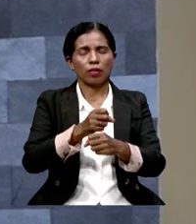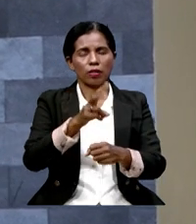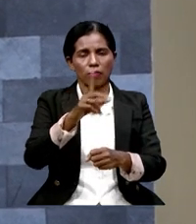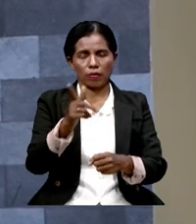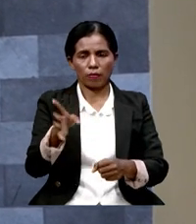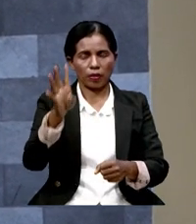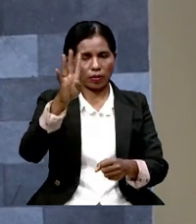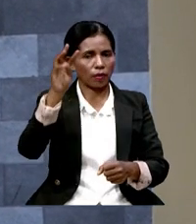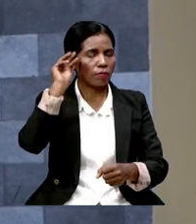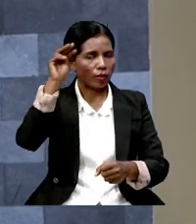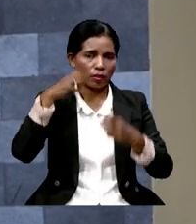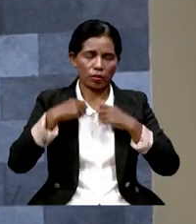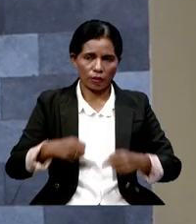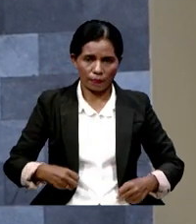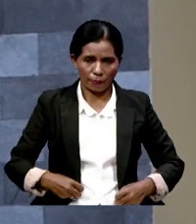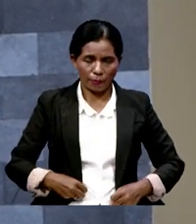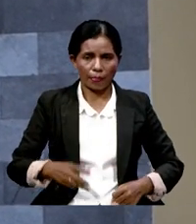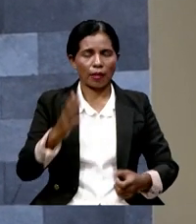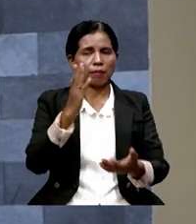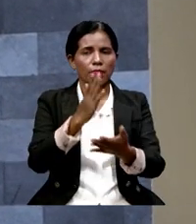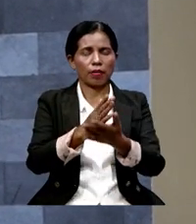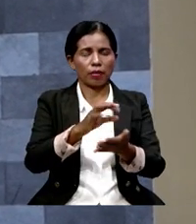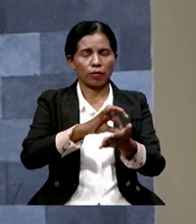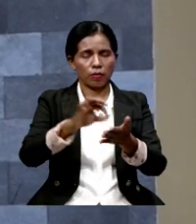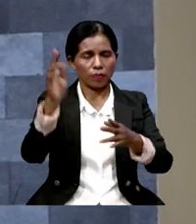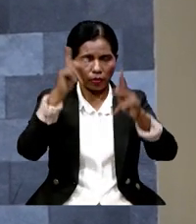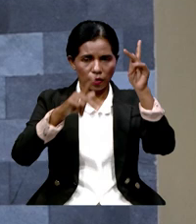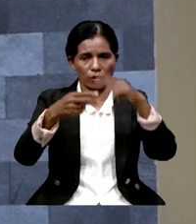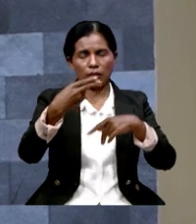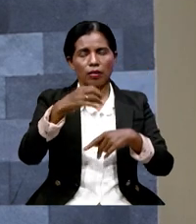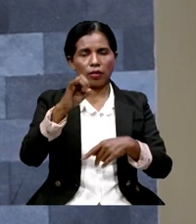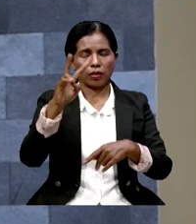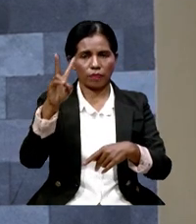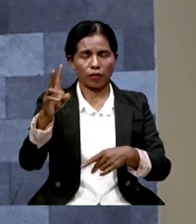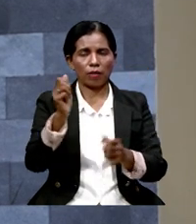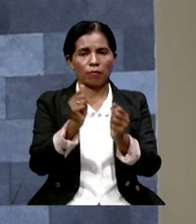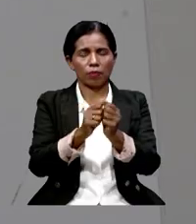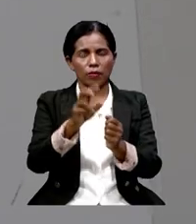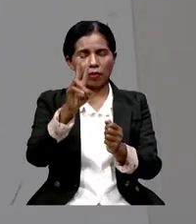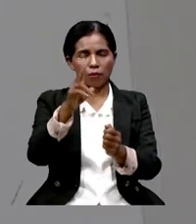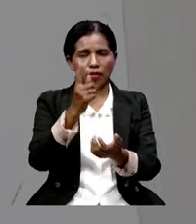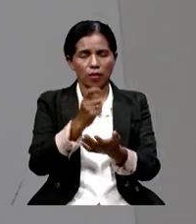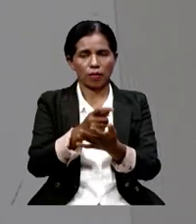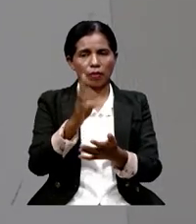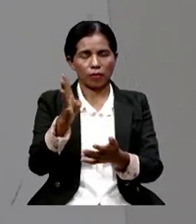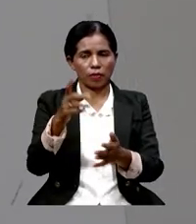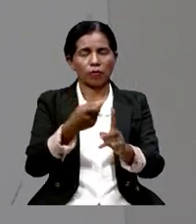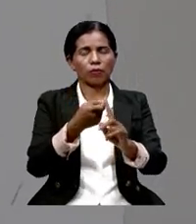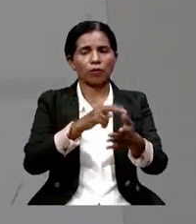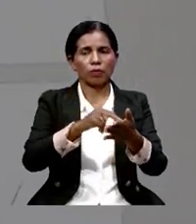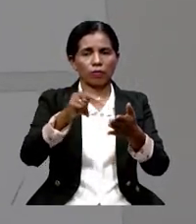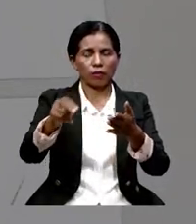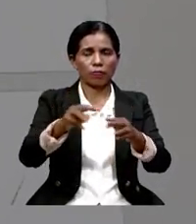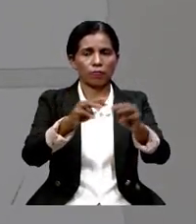resin hatne Ministeru Saúde consegue resista número caso HIV rihun rua hat nulu resin. Husi número ne botliu